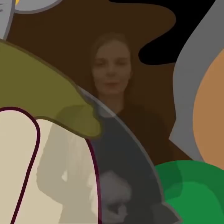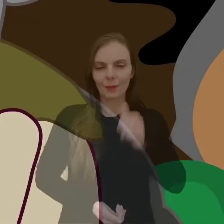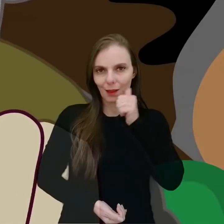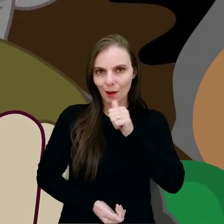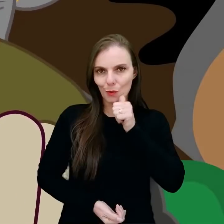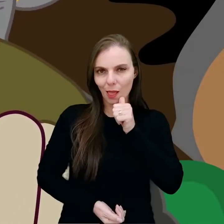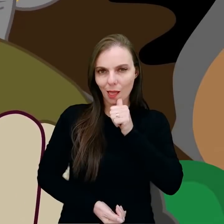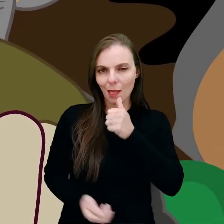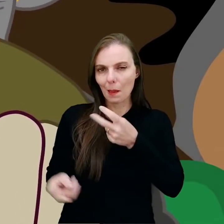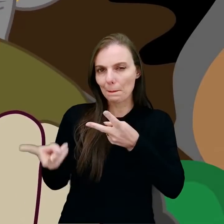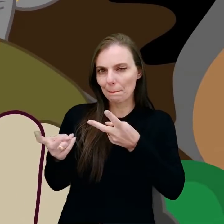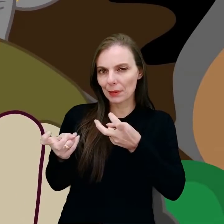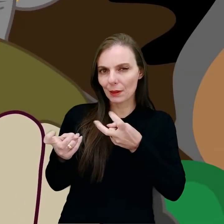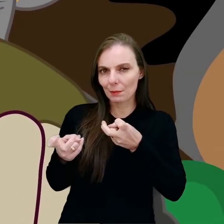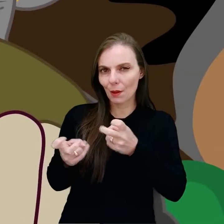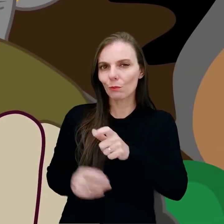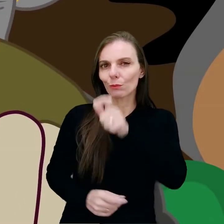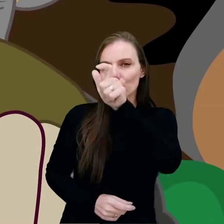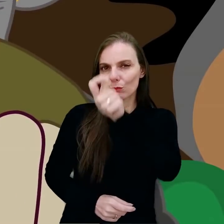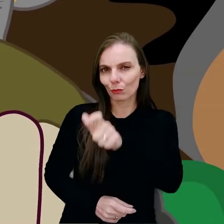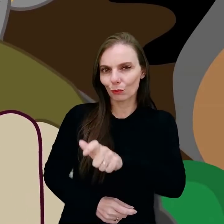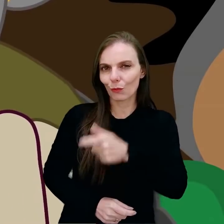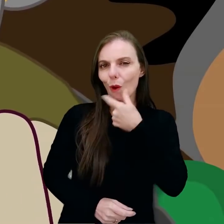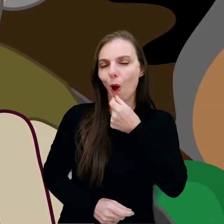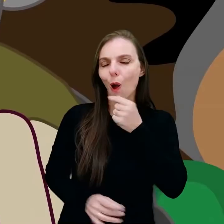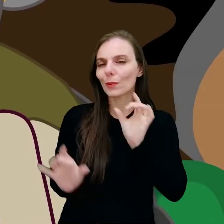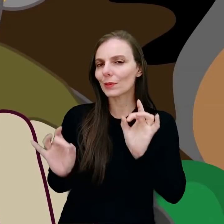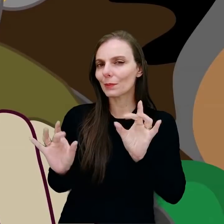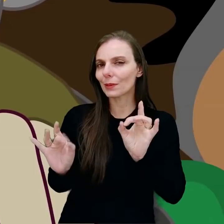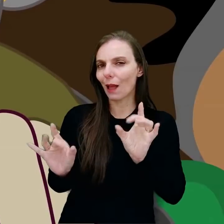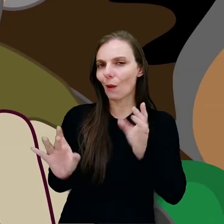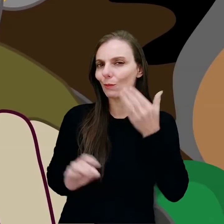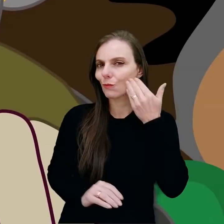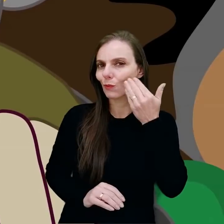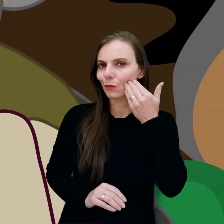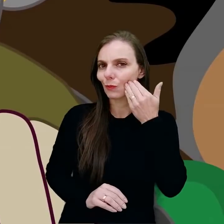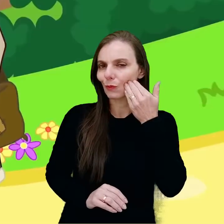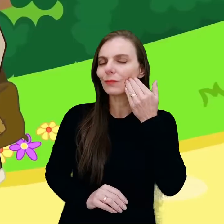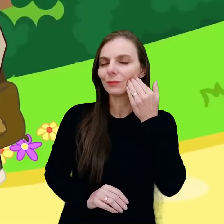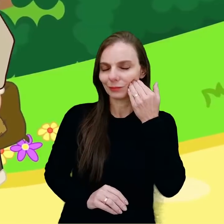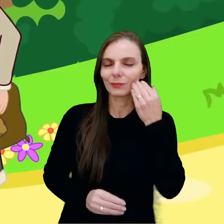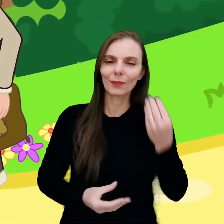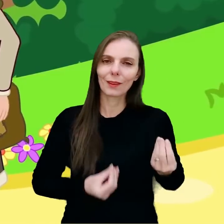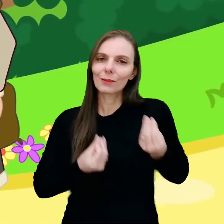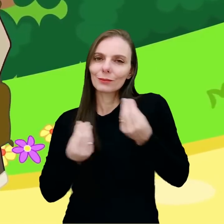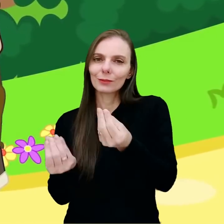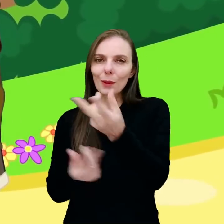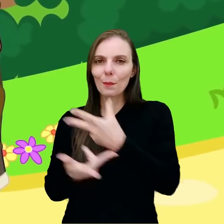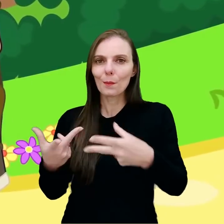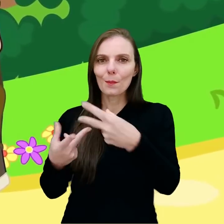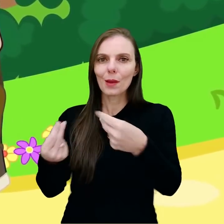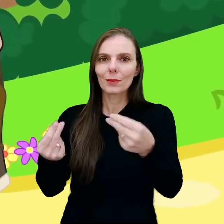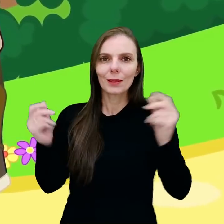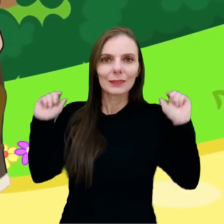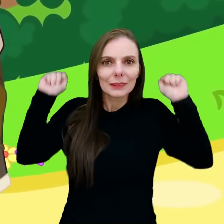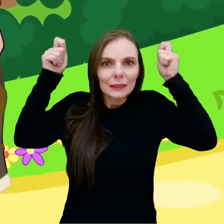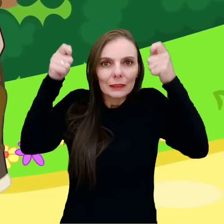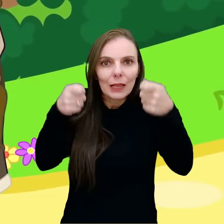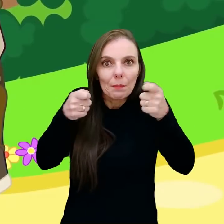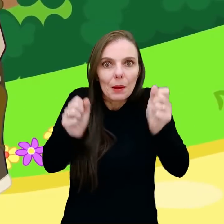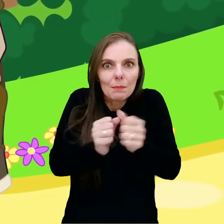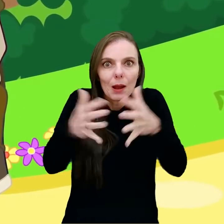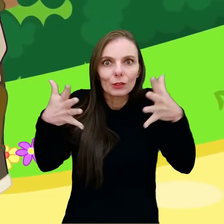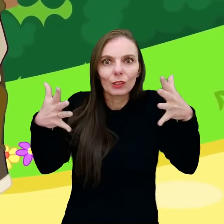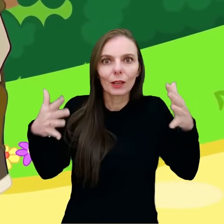A senhora então percebeu que ele era um jovem especial e então resolveu presenteá-lo